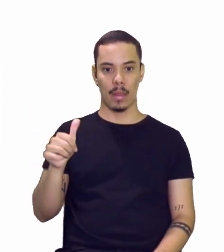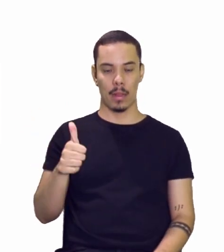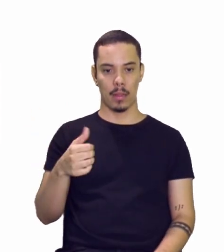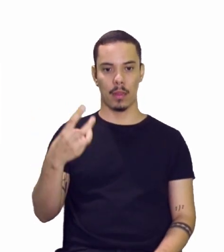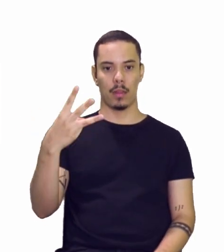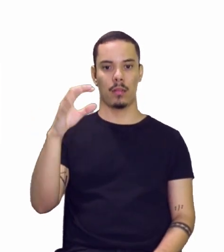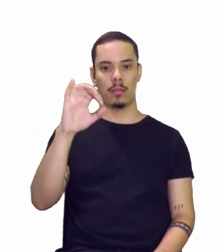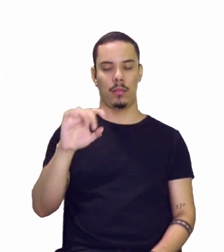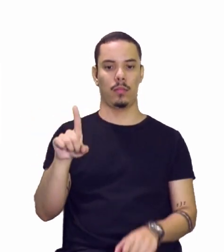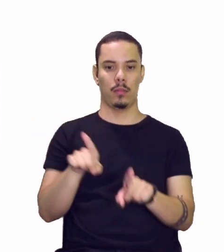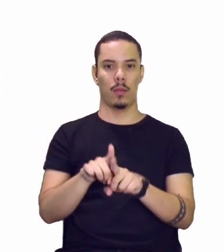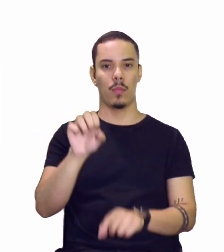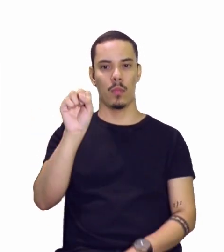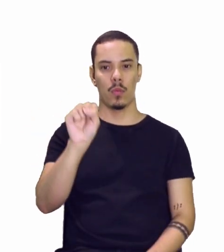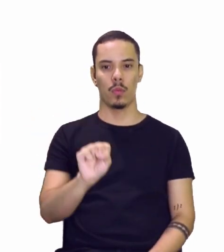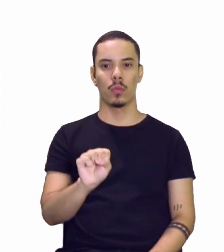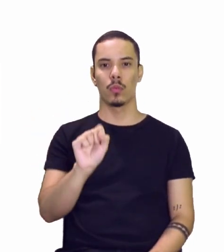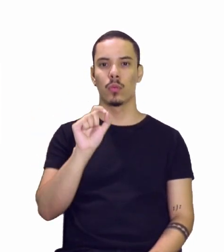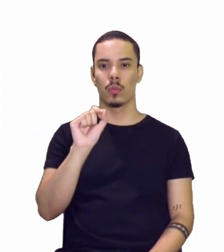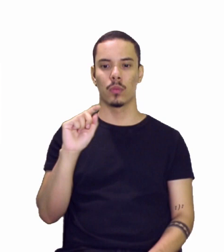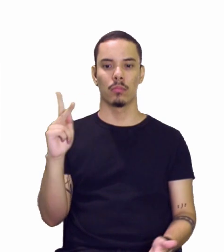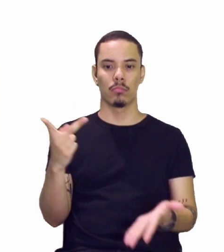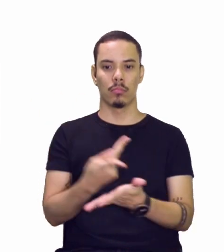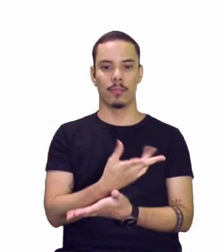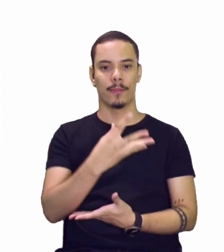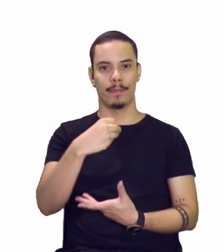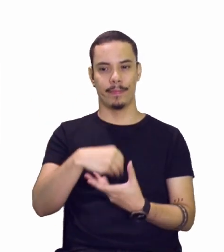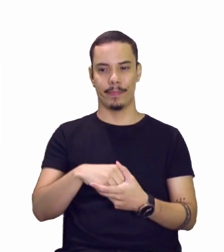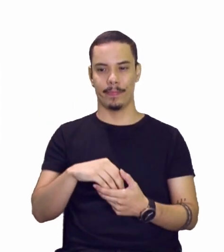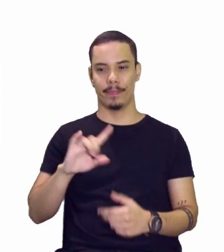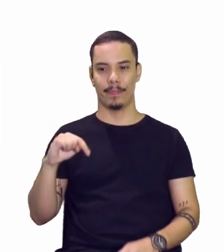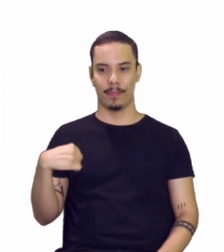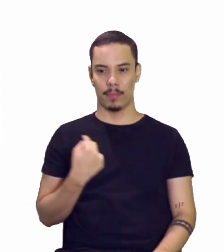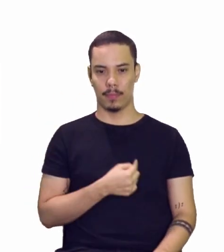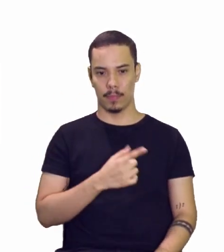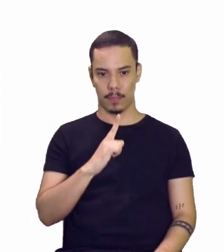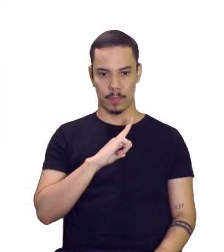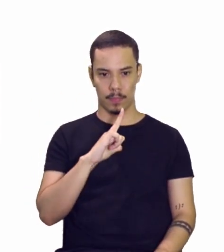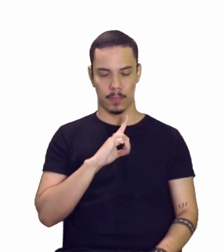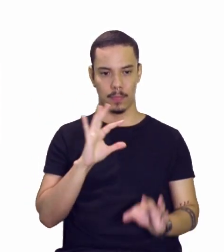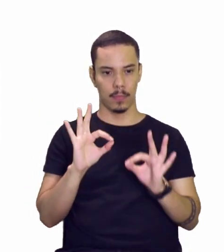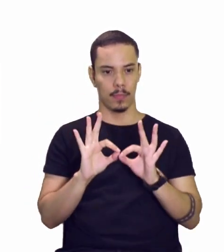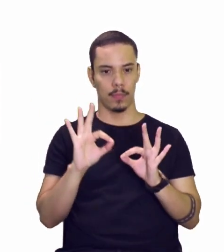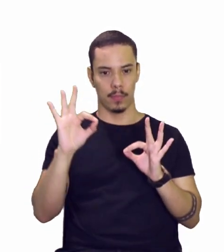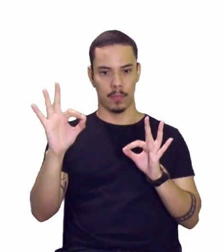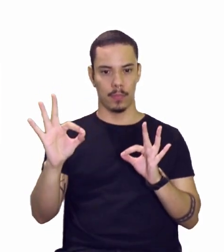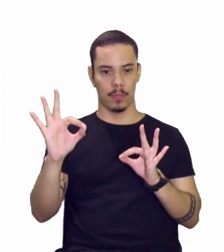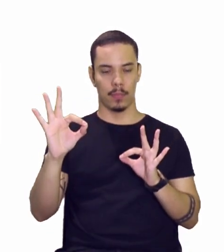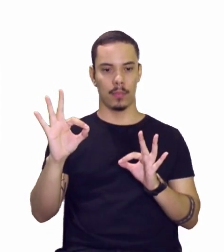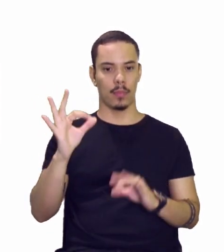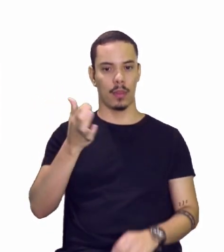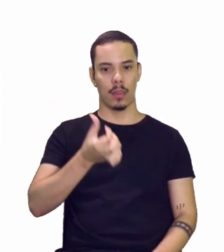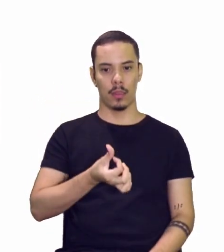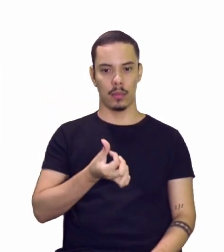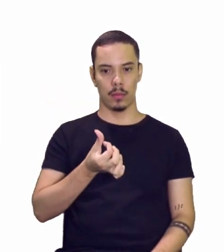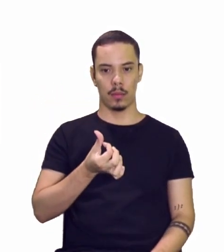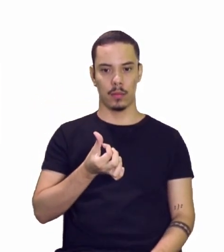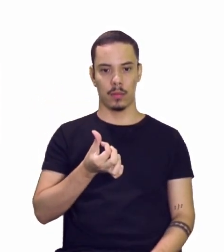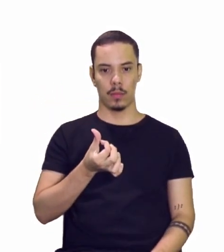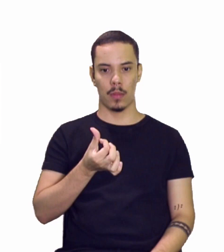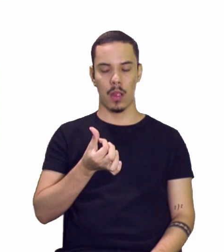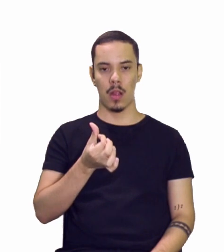ao sul, ó. Ok, portanto nós temos uma distância de latitude de 6 graus.